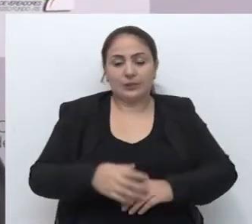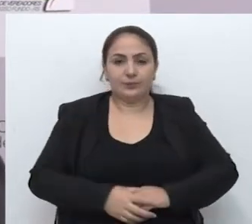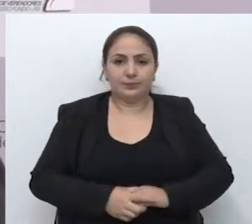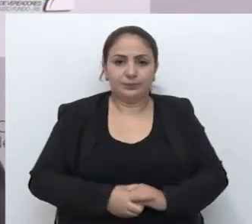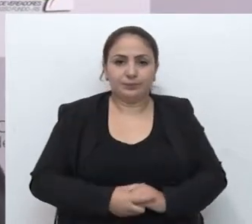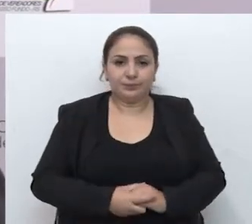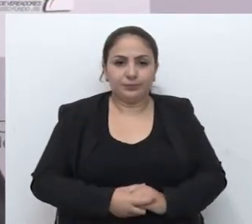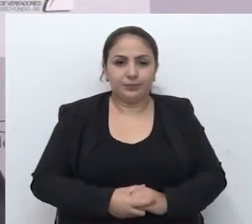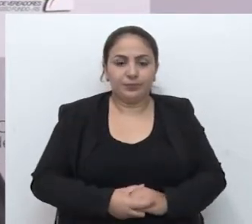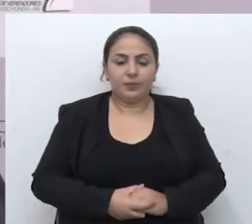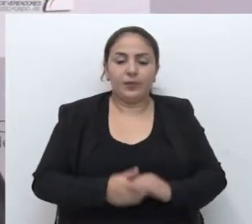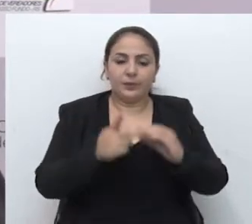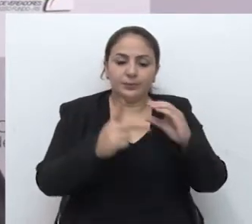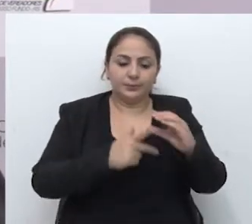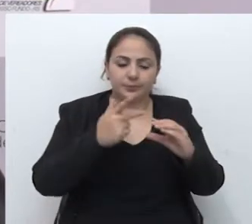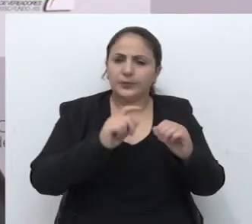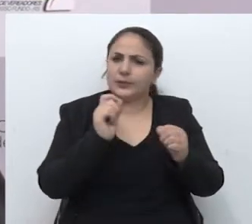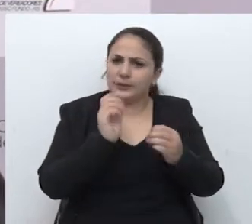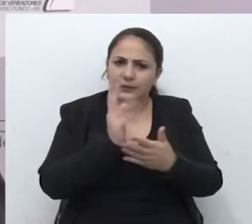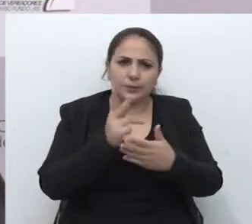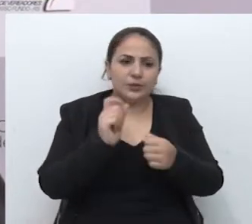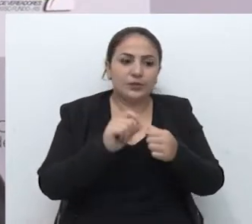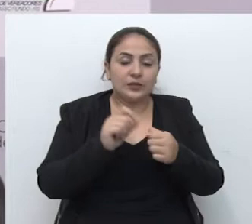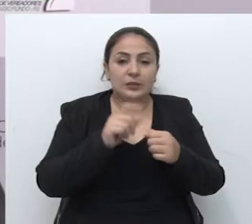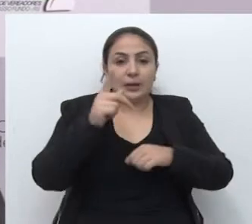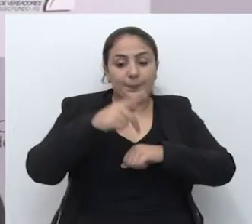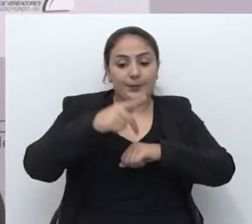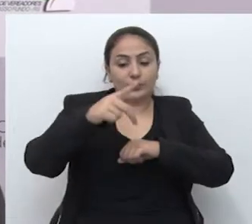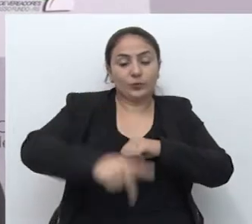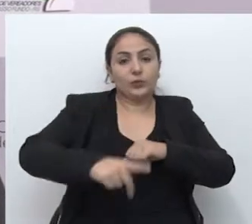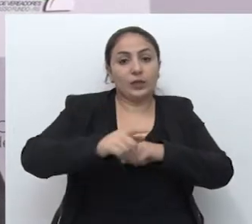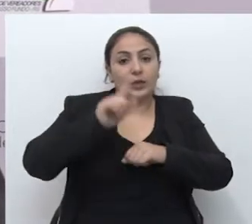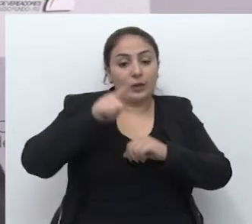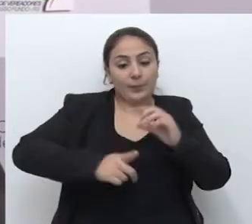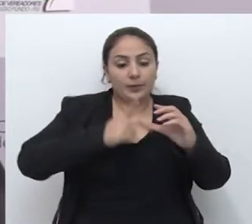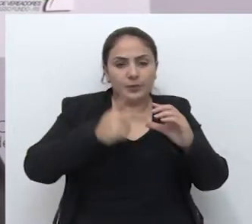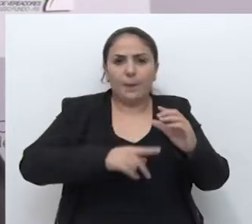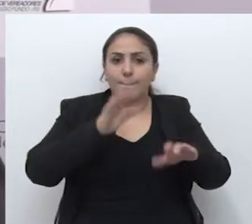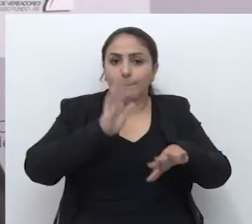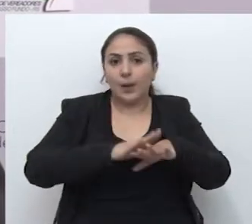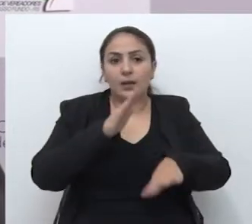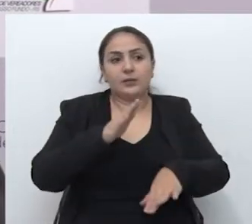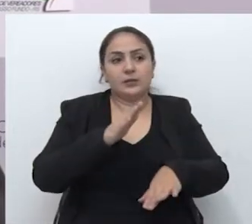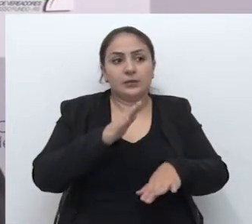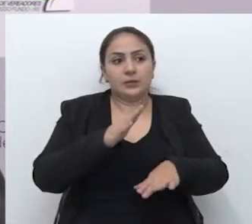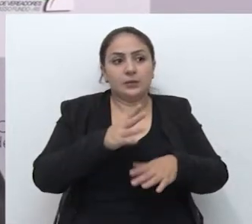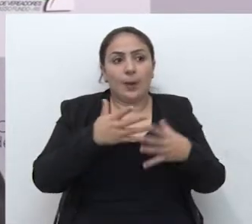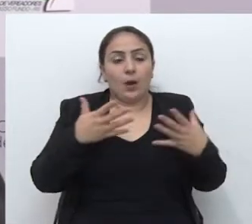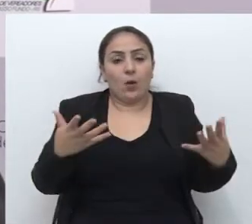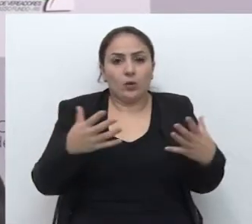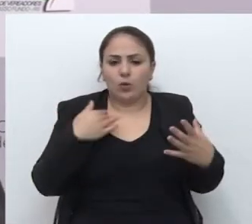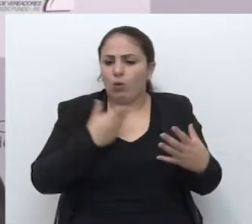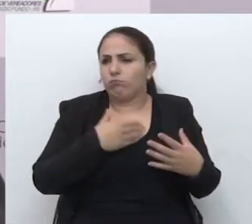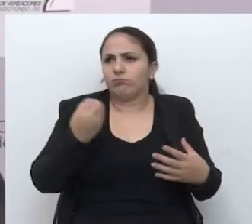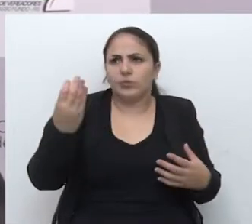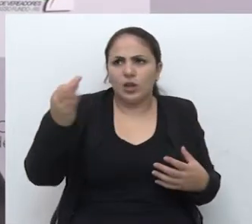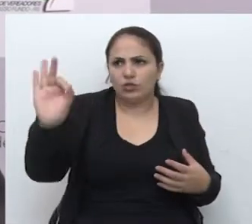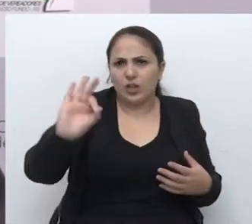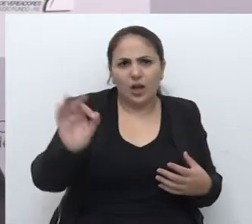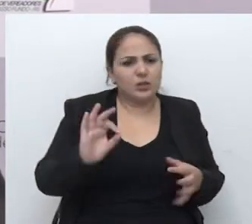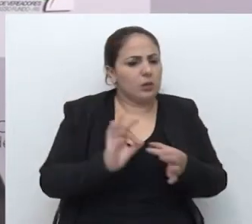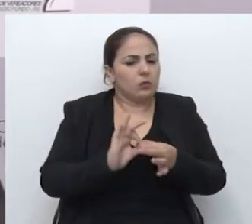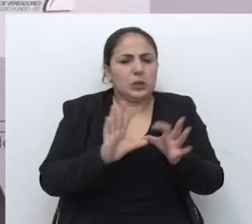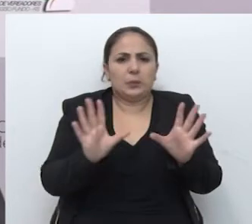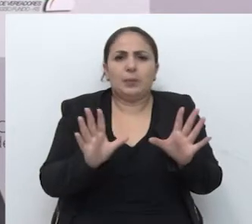gastar. A Câmara sempre tem feito isso, a Câmara de Vereadores de Passo Fundo é uma Câmara que é uma das mais enxutas, podemos dizer assim. Nós não viajamos, a gente não